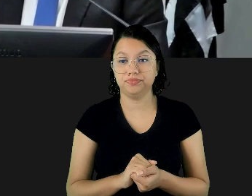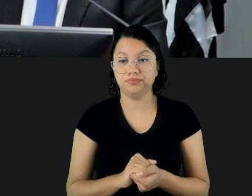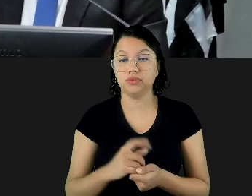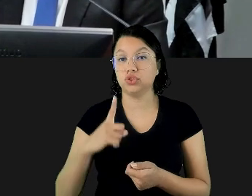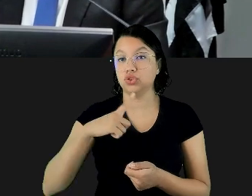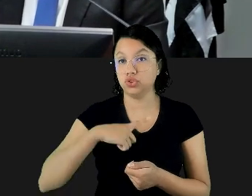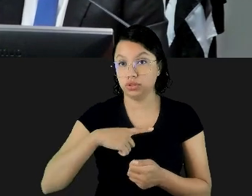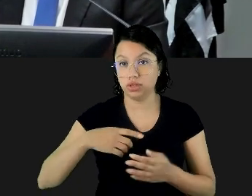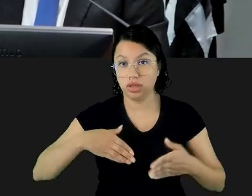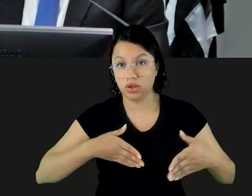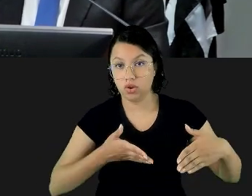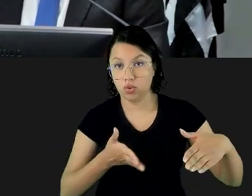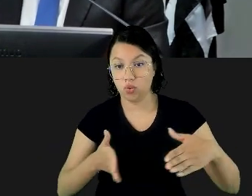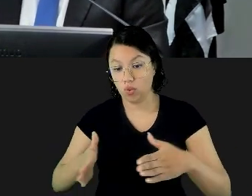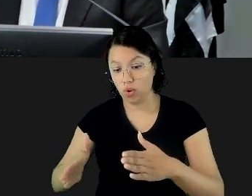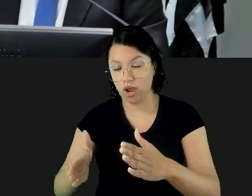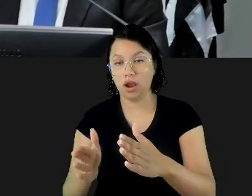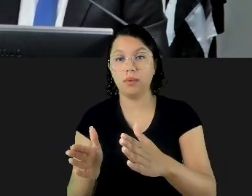traçado